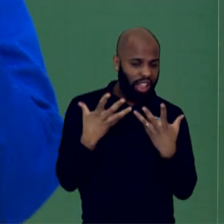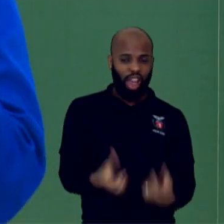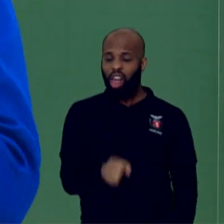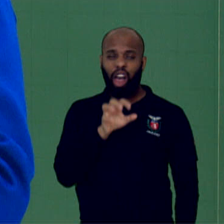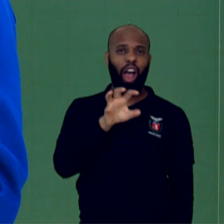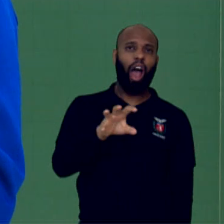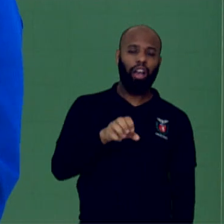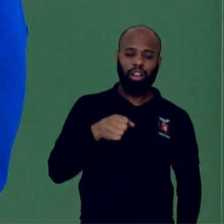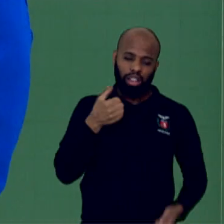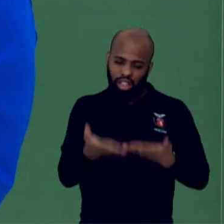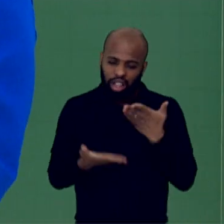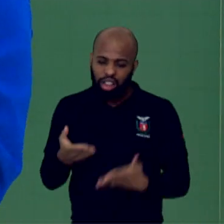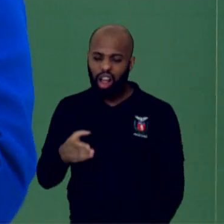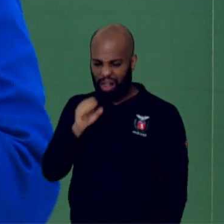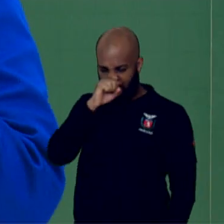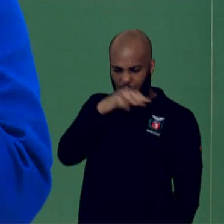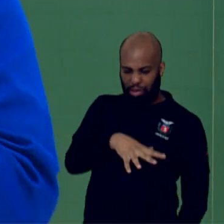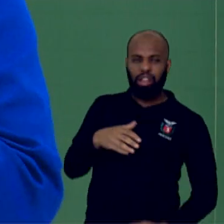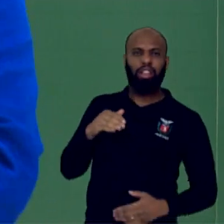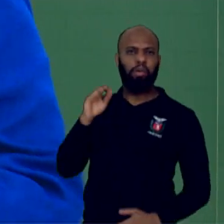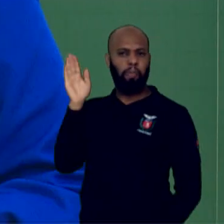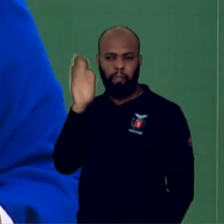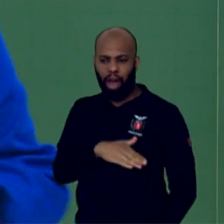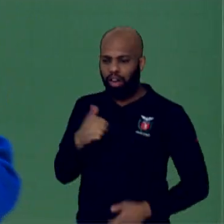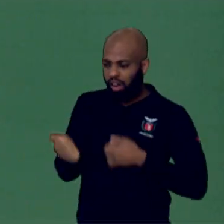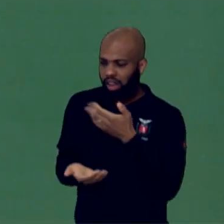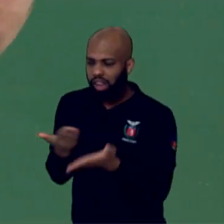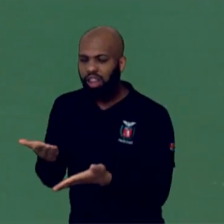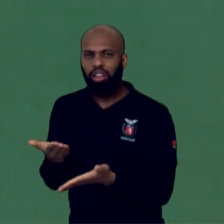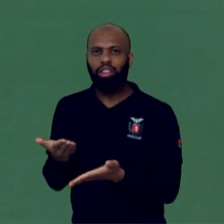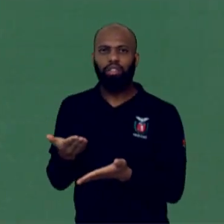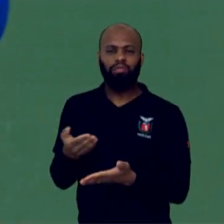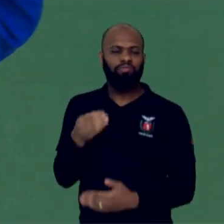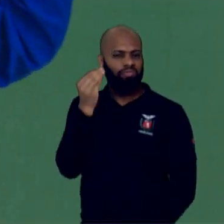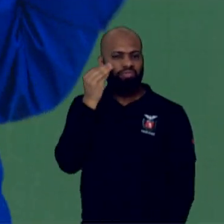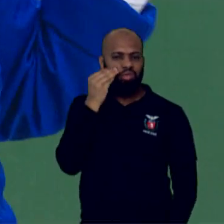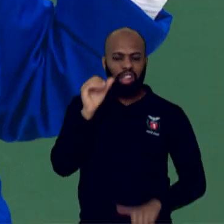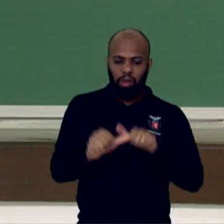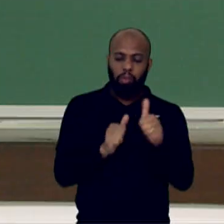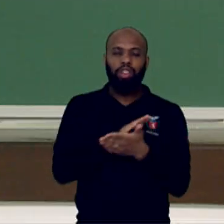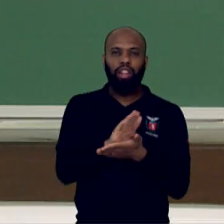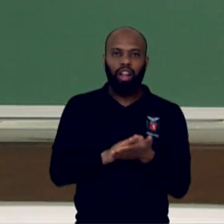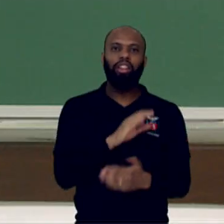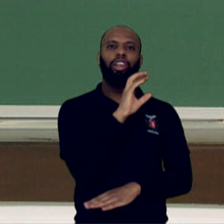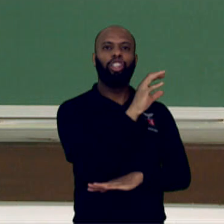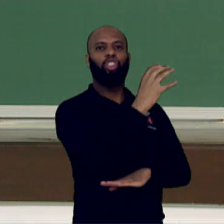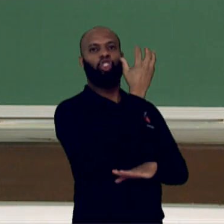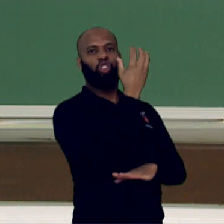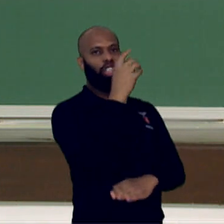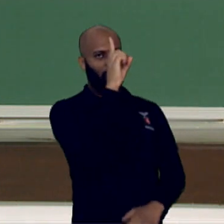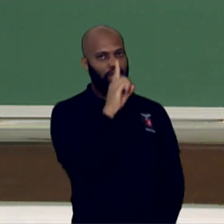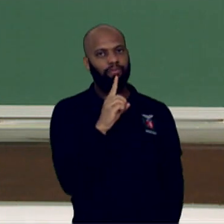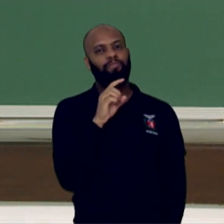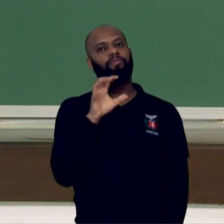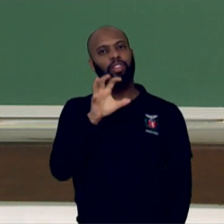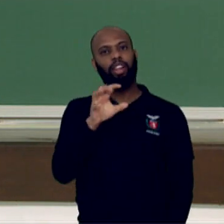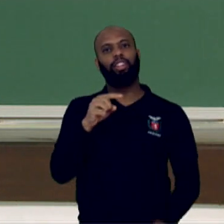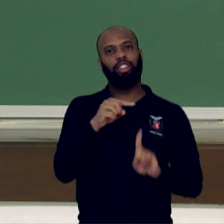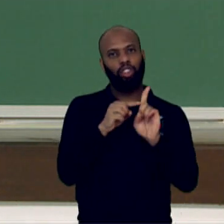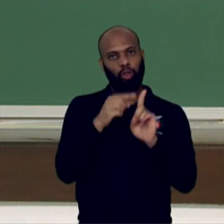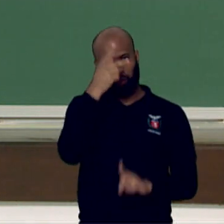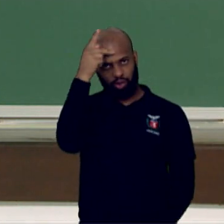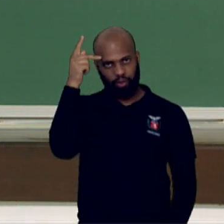elas tratem os outros mal, elas não tentam mudar. Então, o girassol é esse tipo de pessoas, tudo